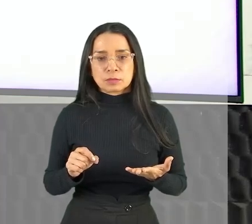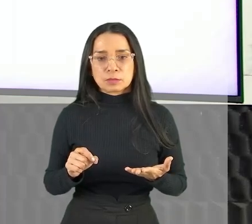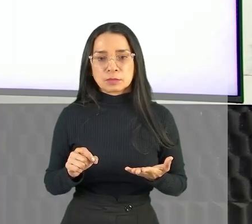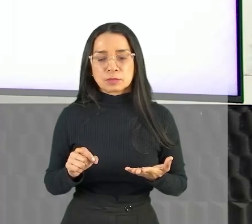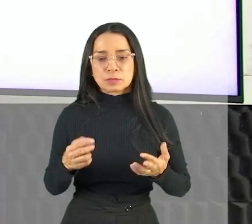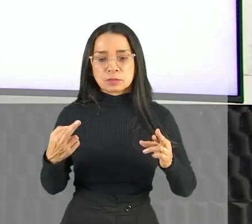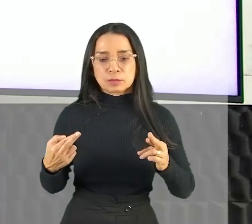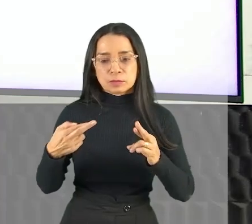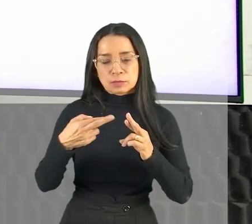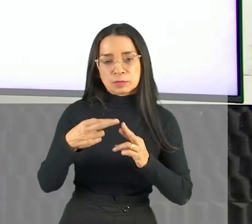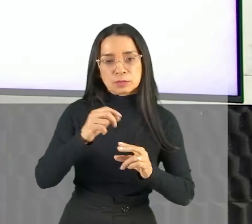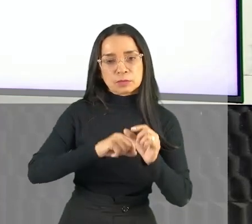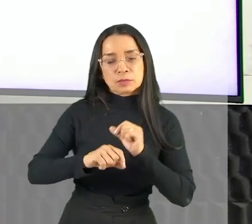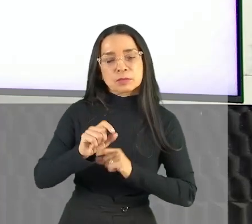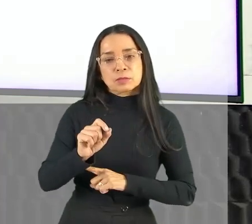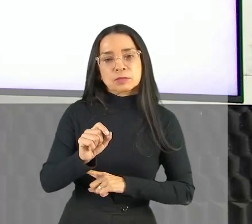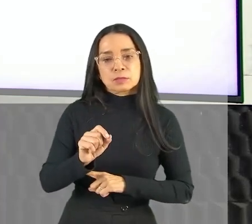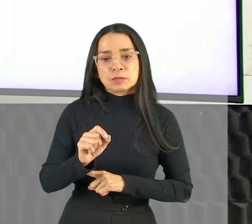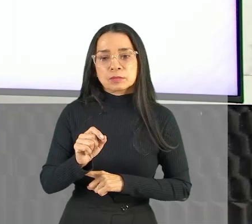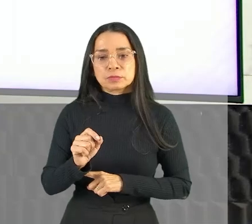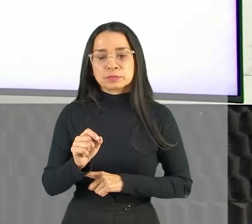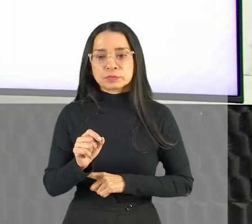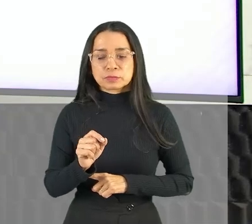Tá se referindo à